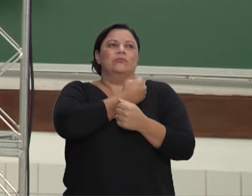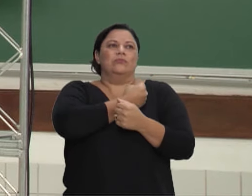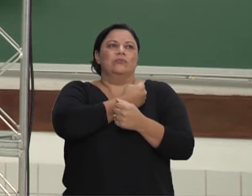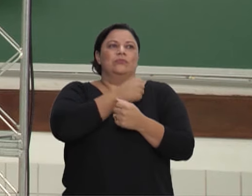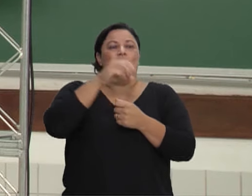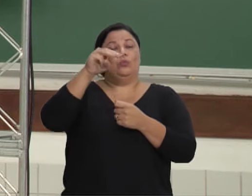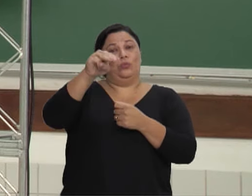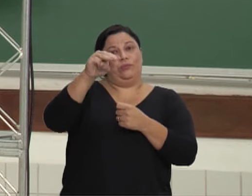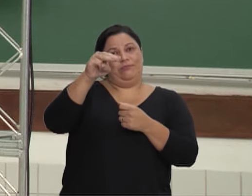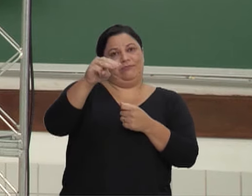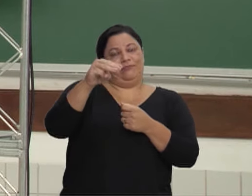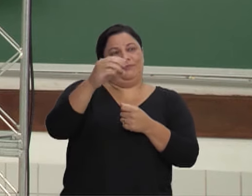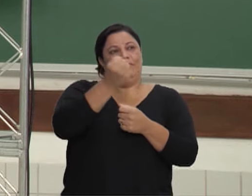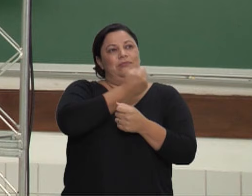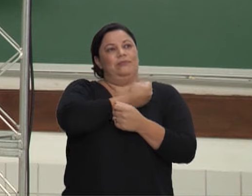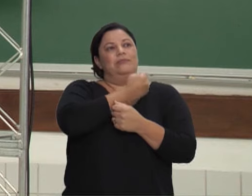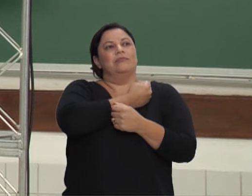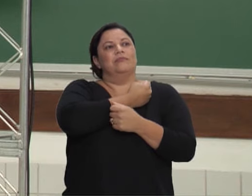lá.